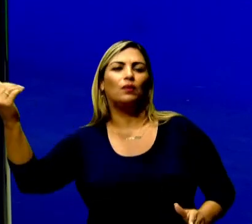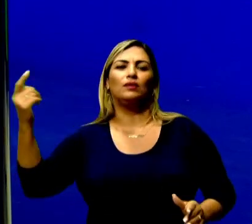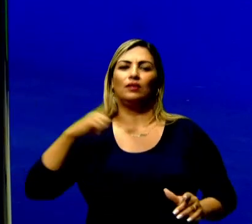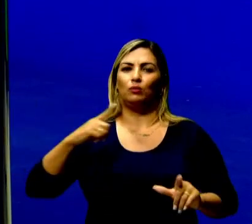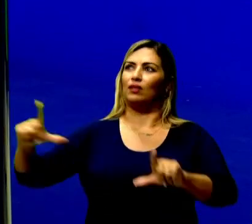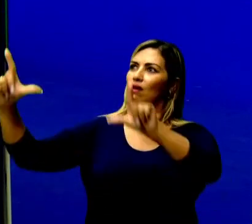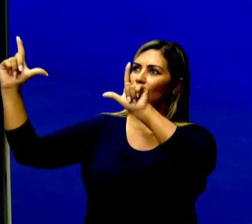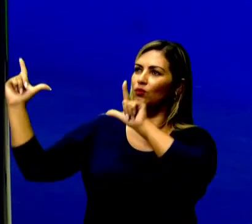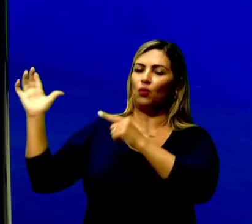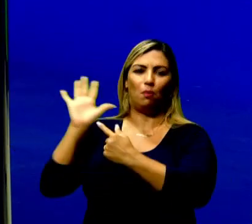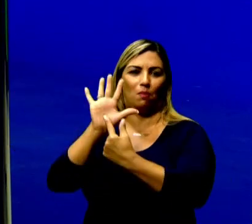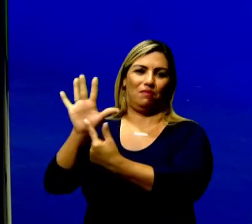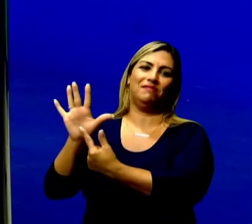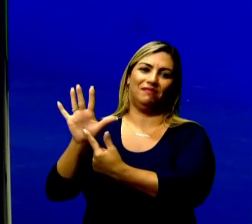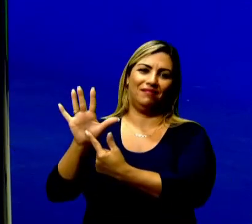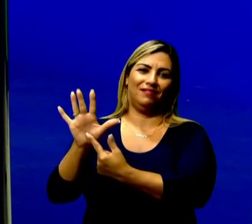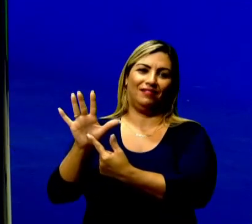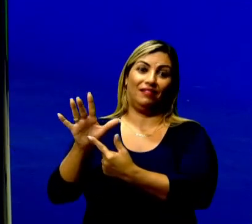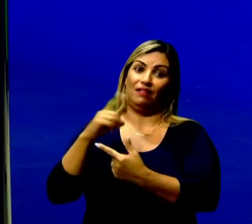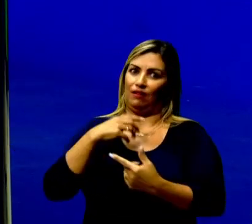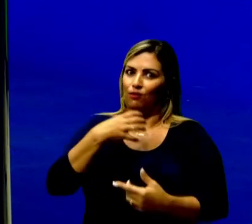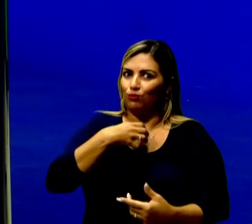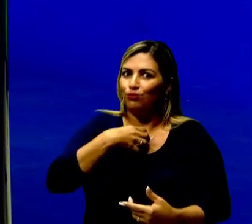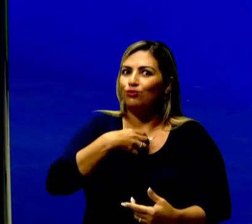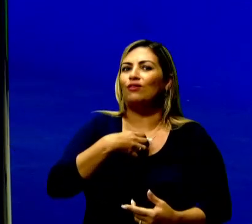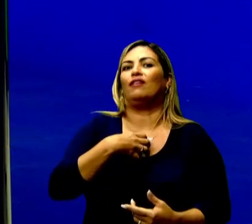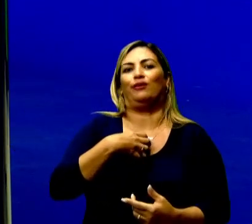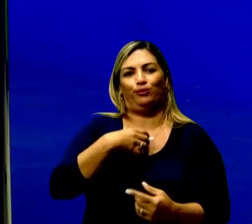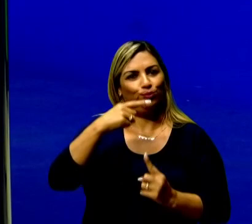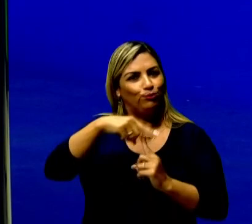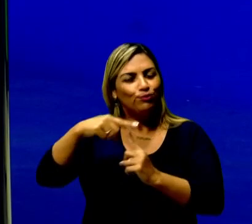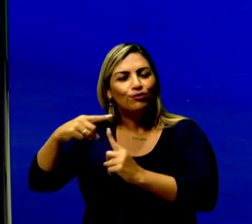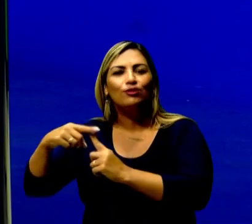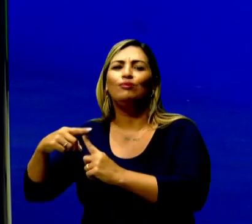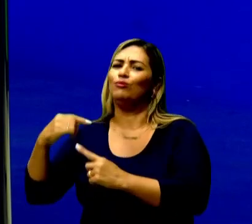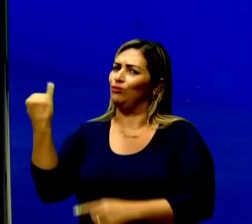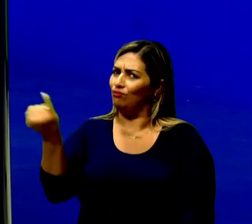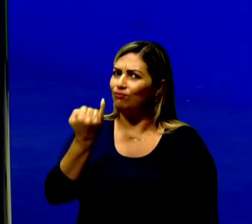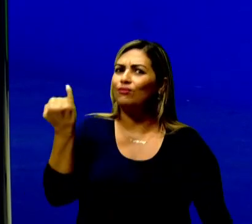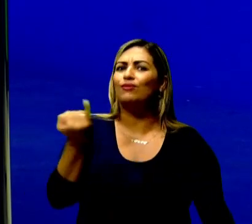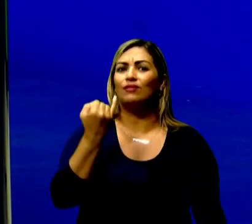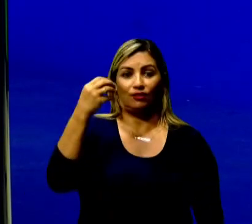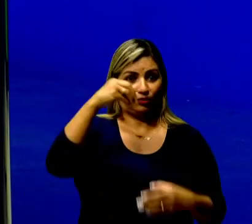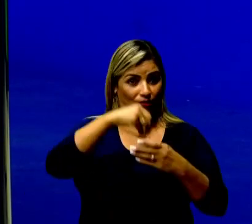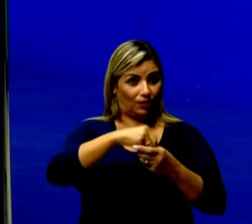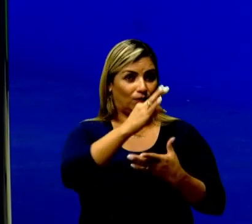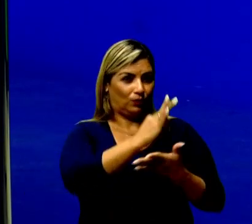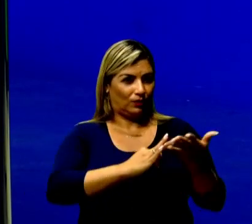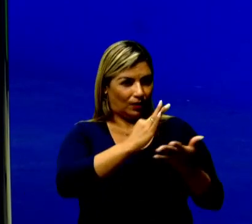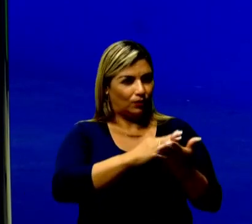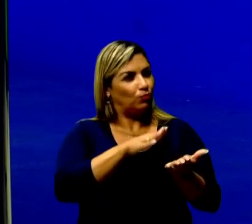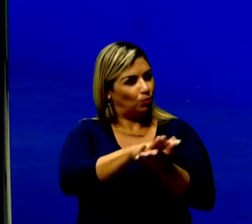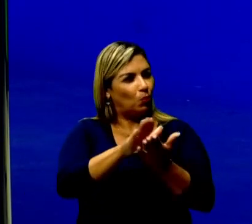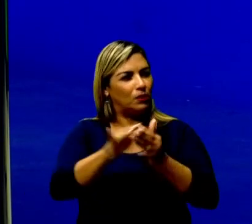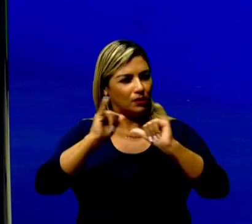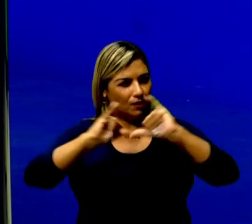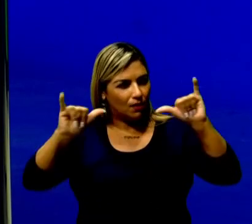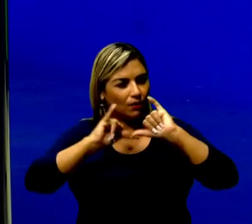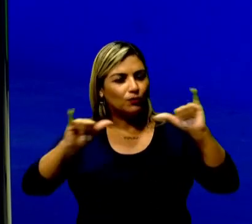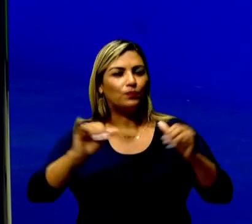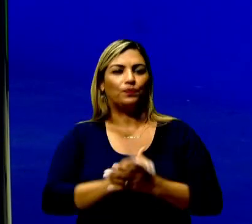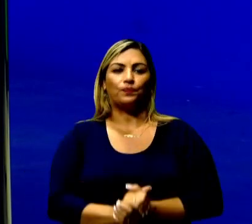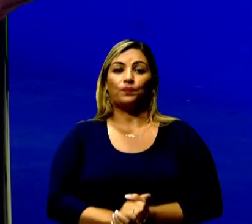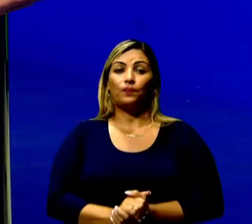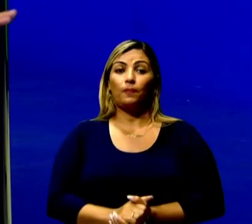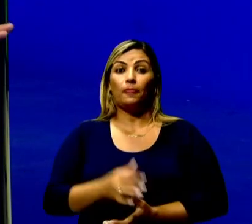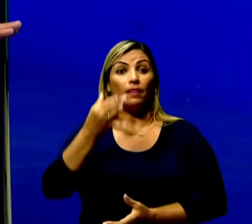divulgação do seu produto e isso é um mecanismo importantíssimo dentro do texto oi e ele está